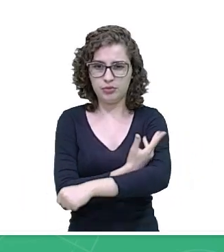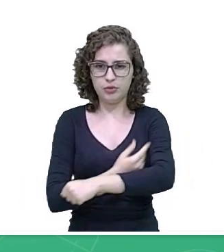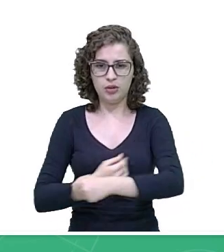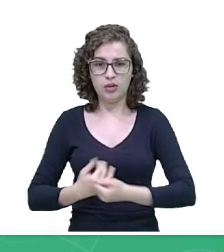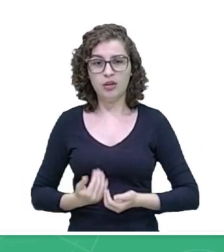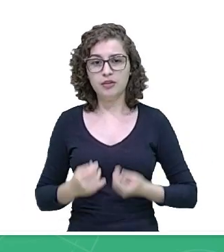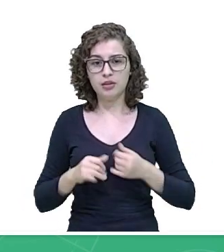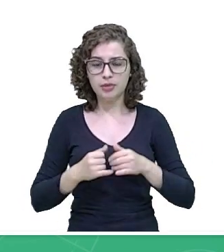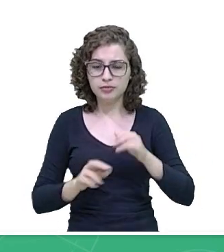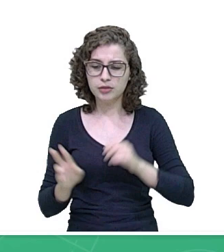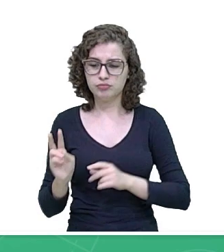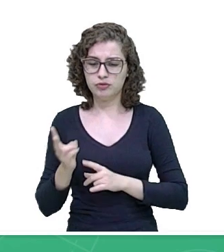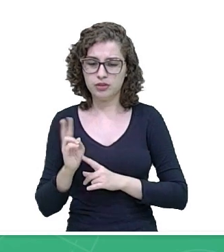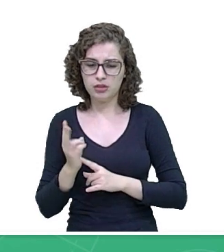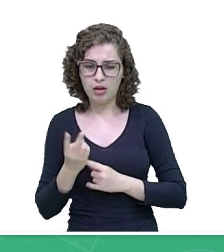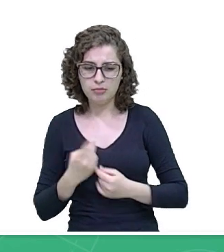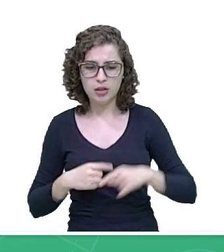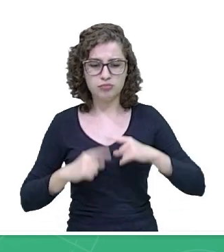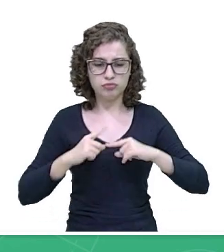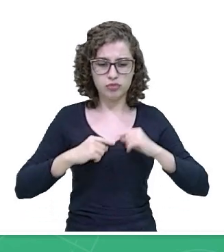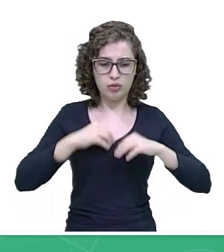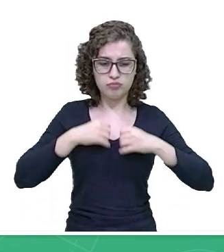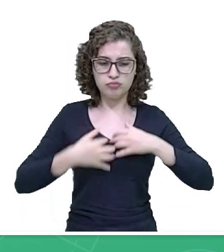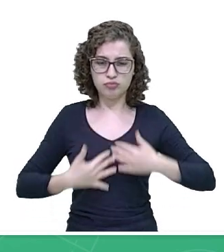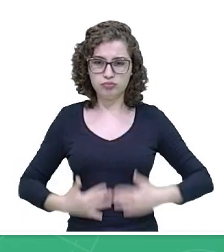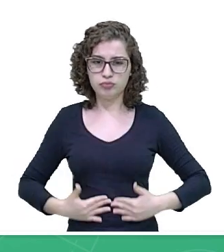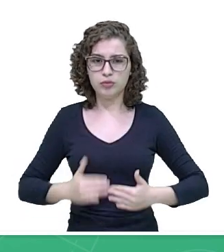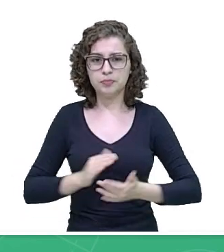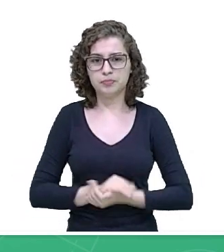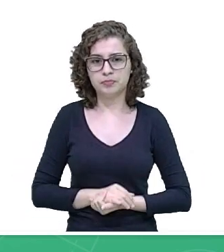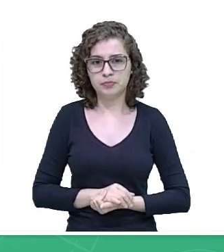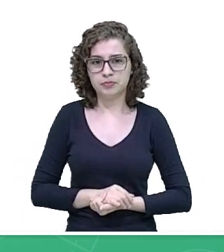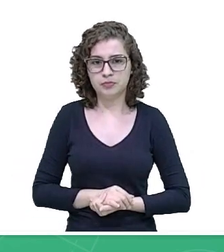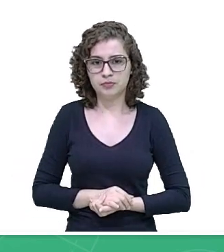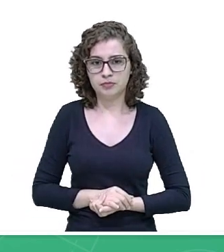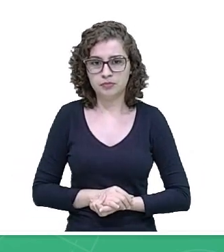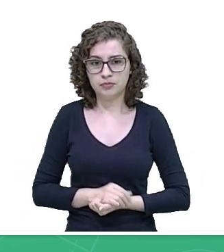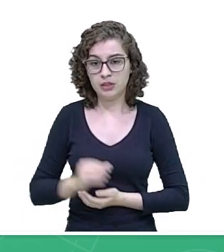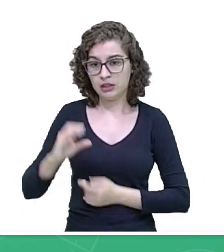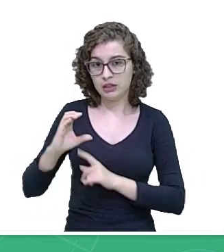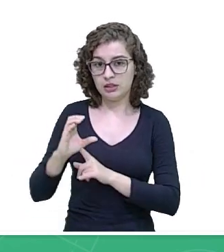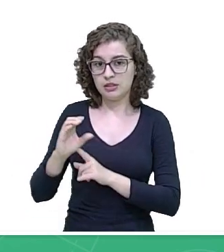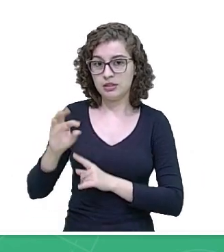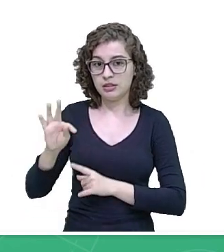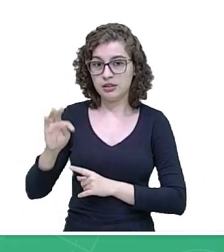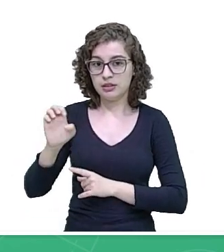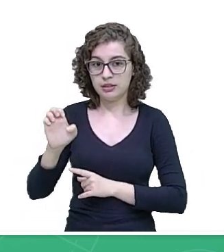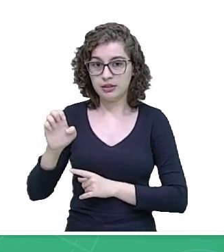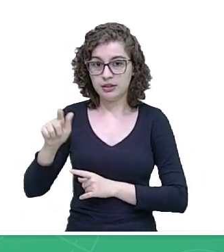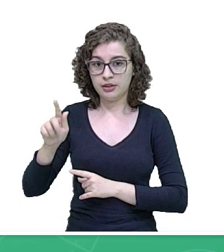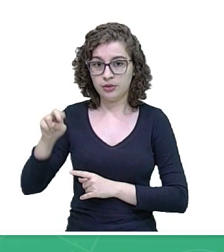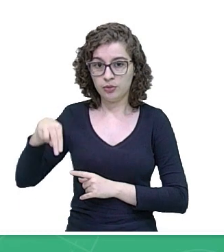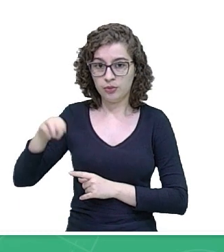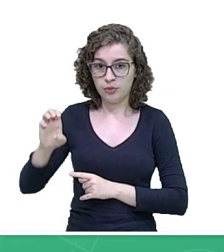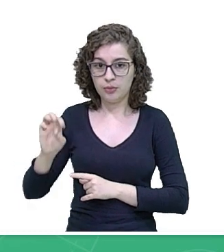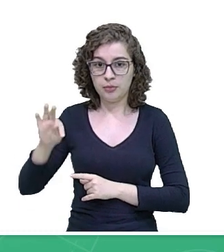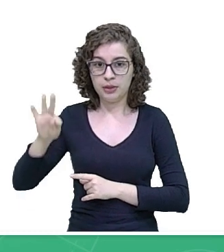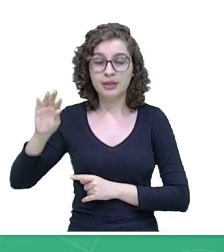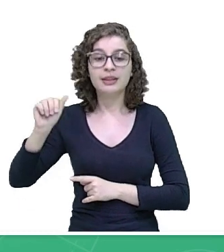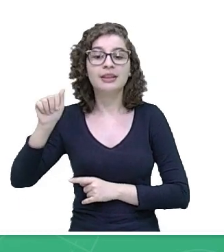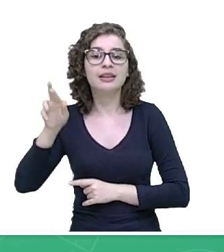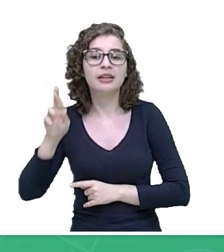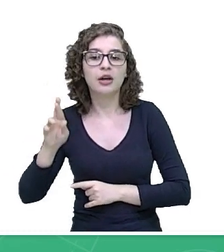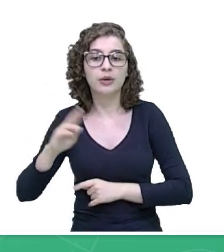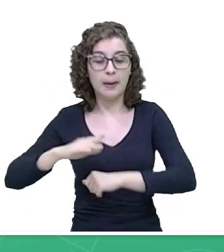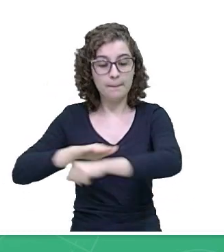nutrientes, tá bom? O sistema tegumentar, tegumento, gente, é da nossa pele, é o que vai revestir o